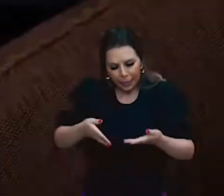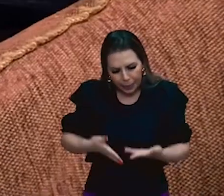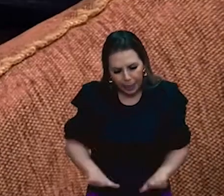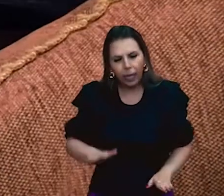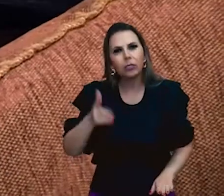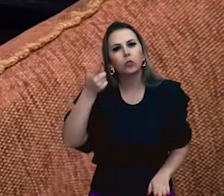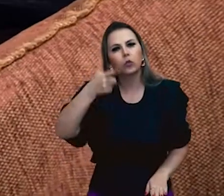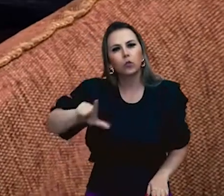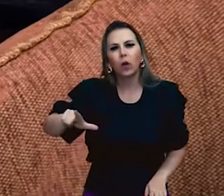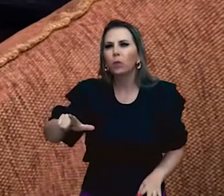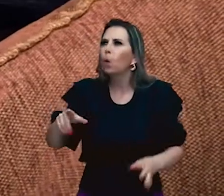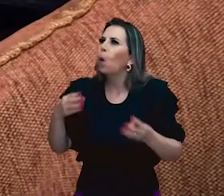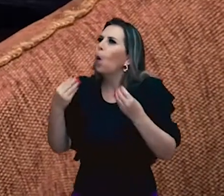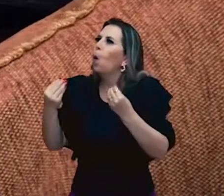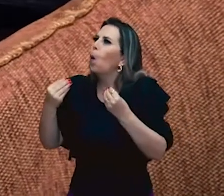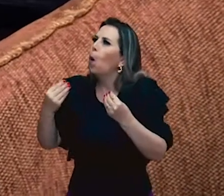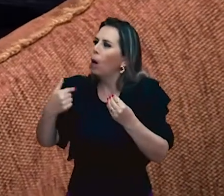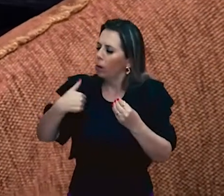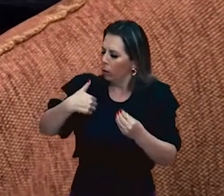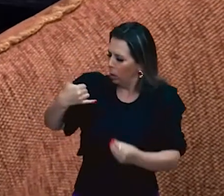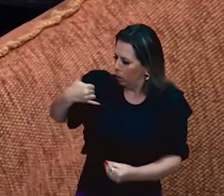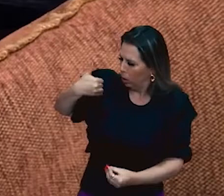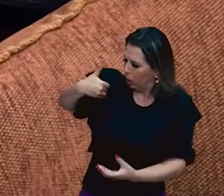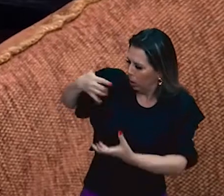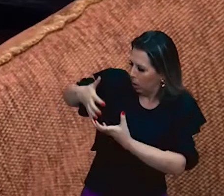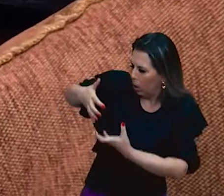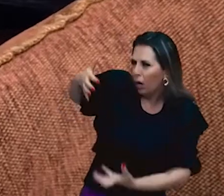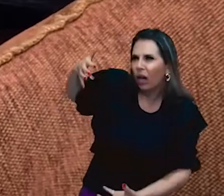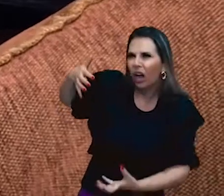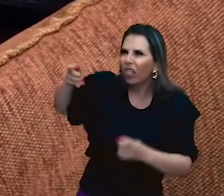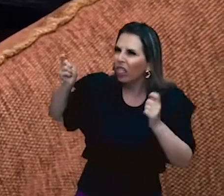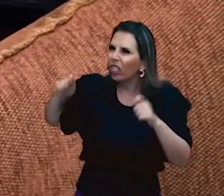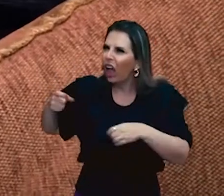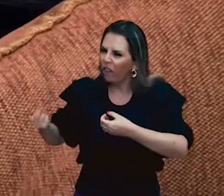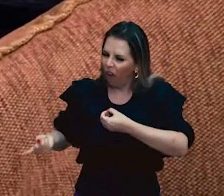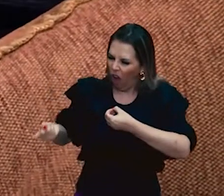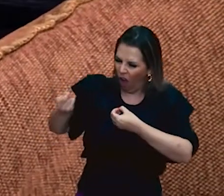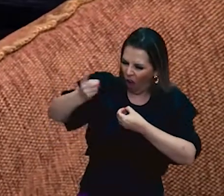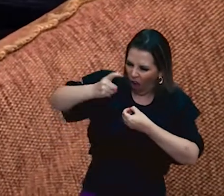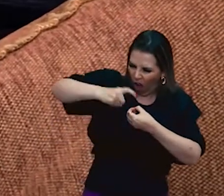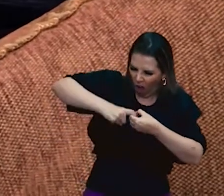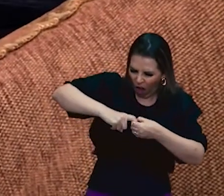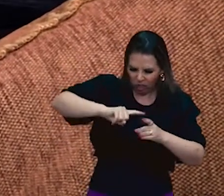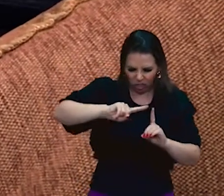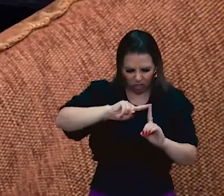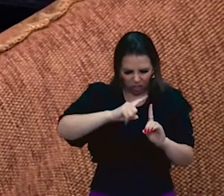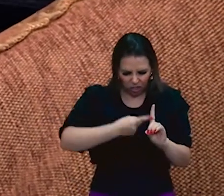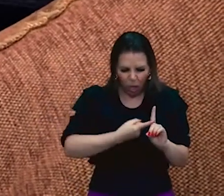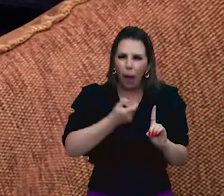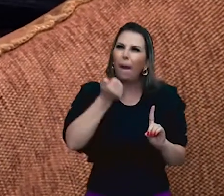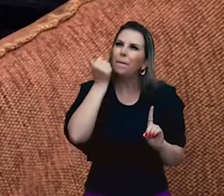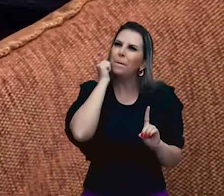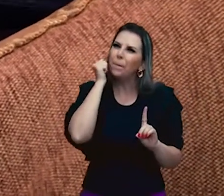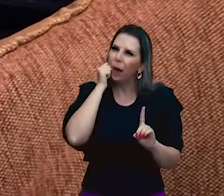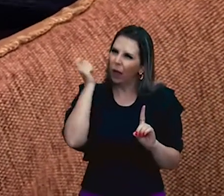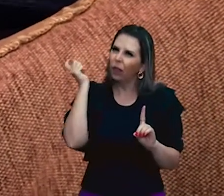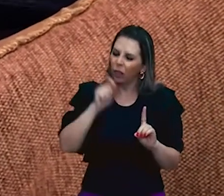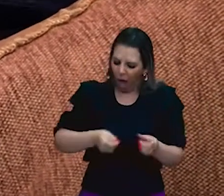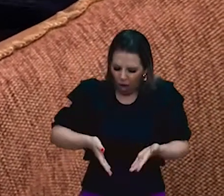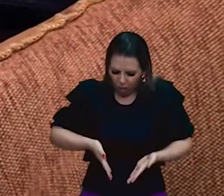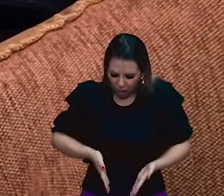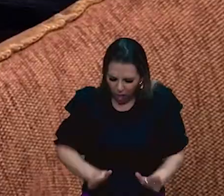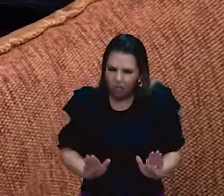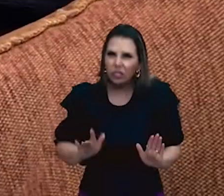novo. Como pode um homem velho nascer de novo? Ele poderia voltar para a barriga da mãe